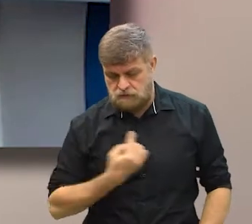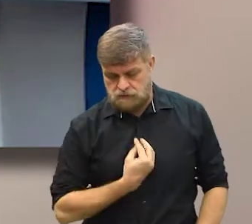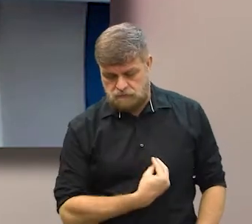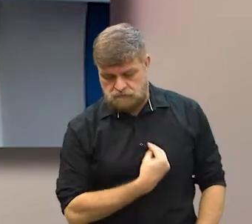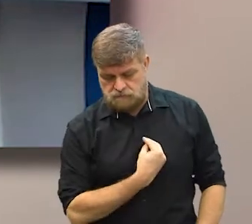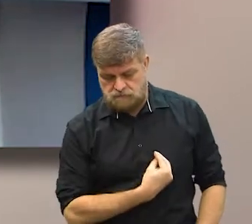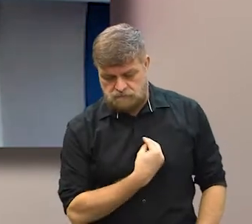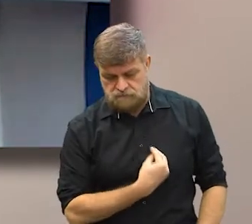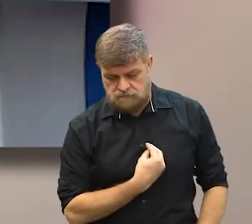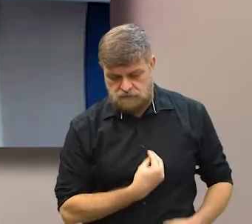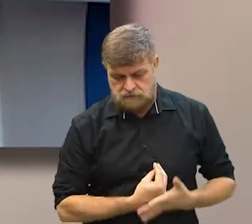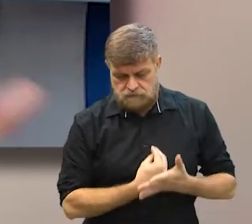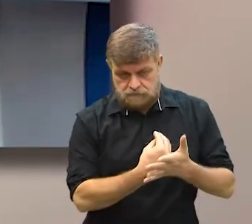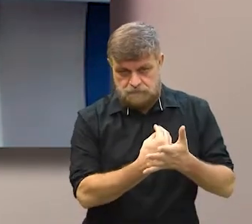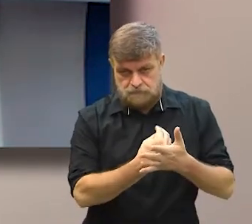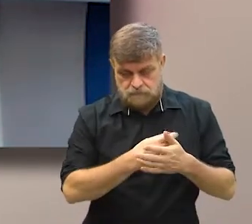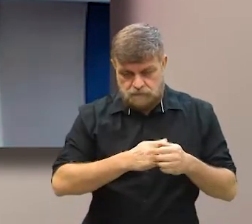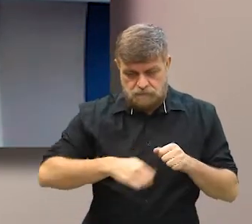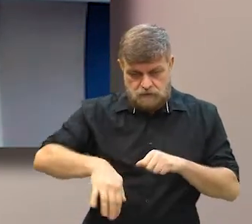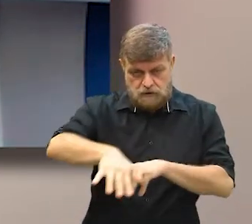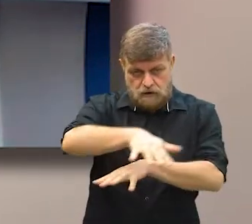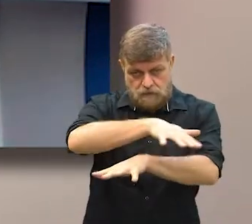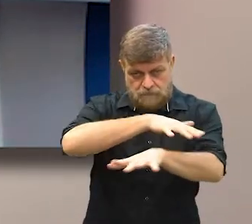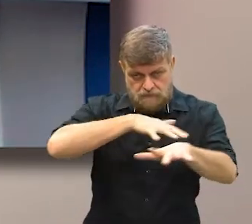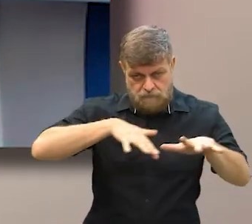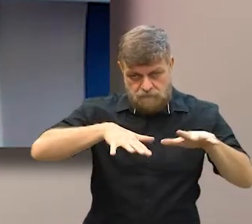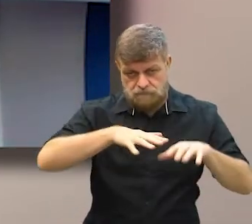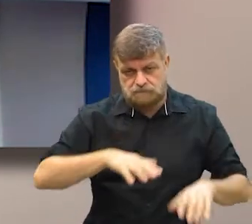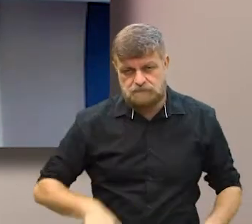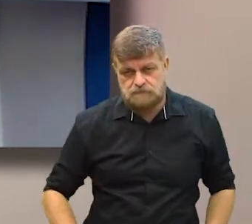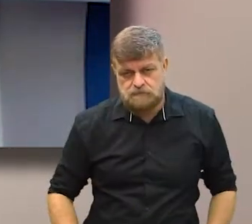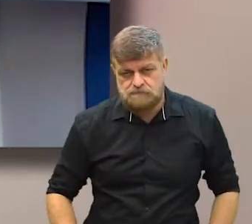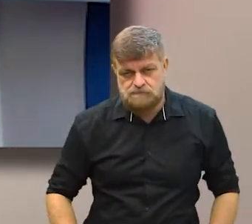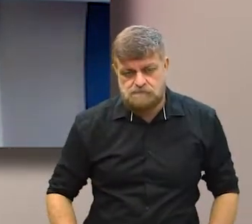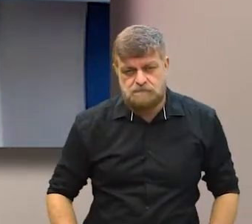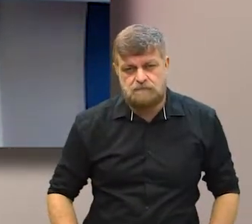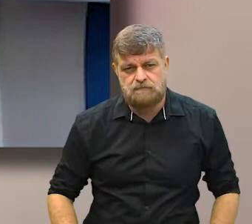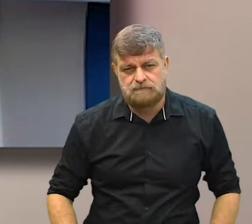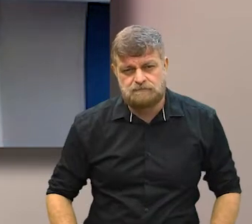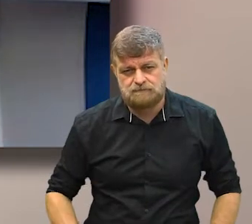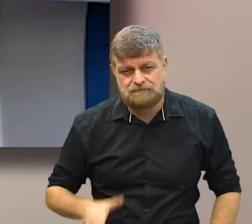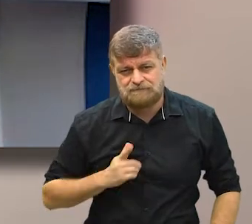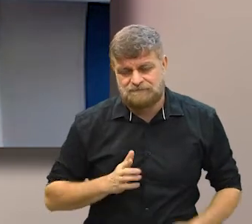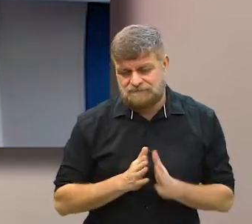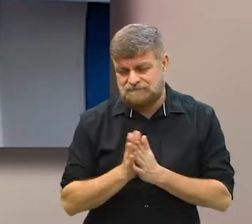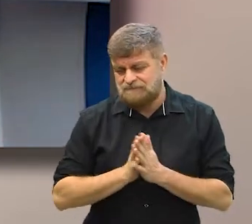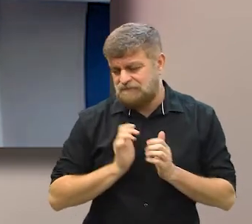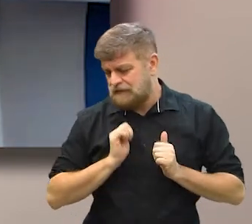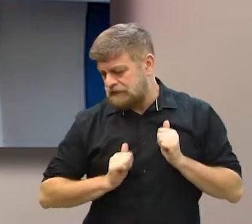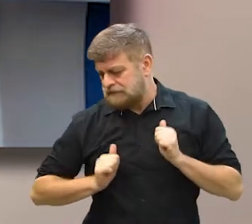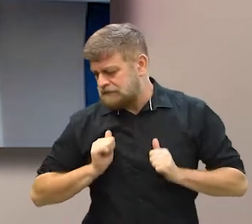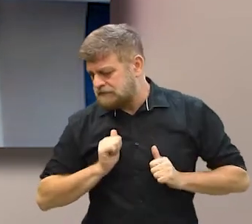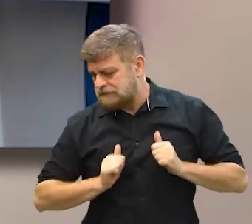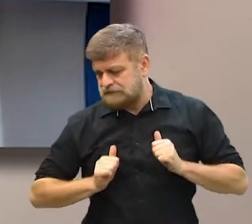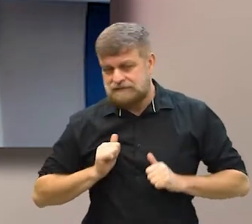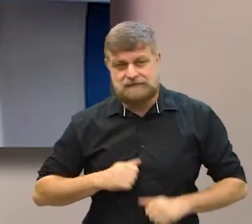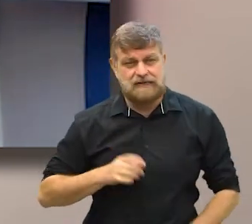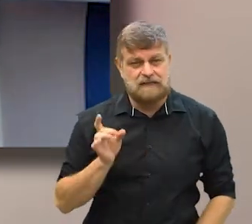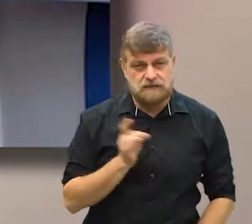está vivendo, essa situação de pandemia, toda a questão da ansiedade,